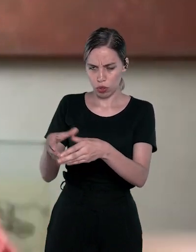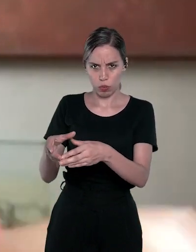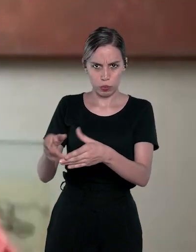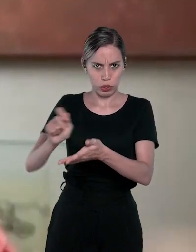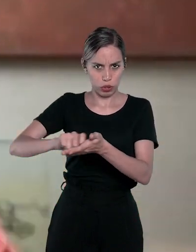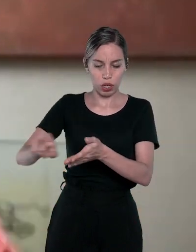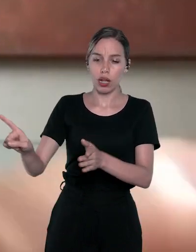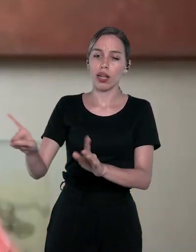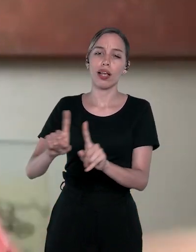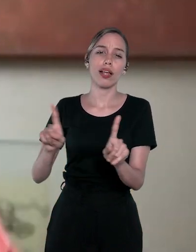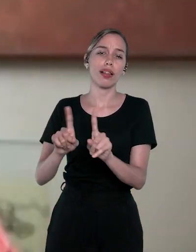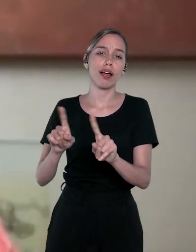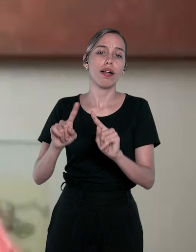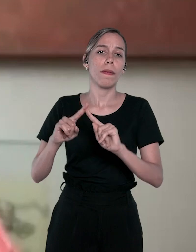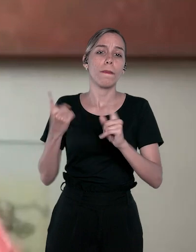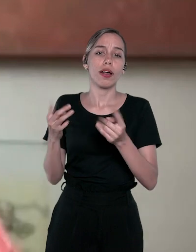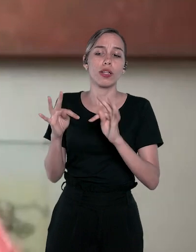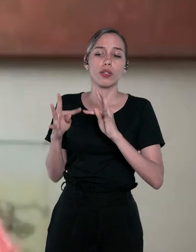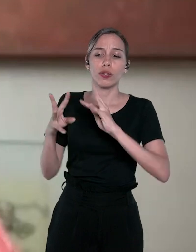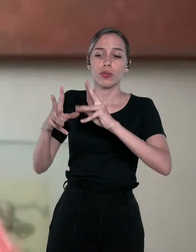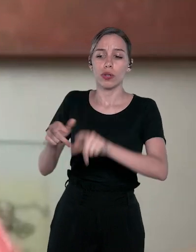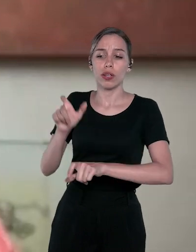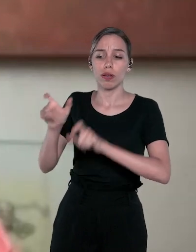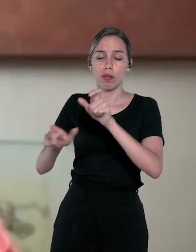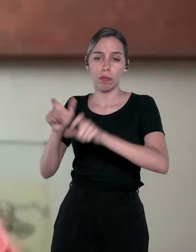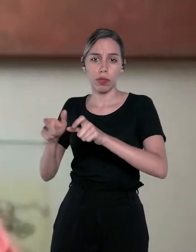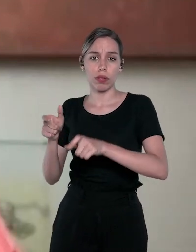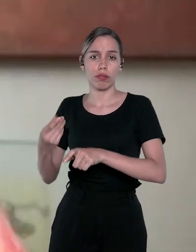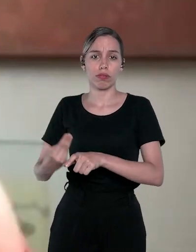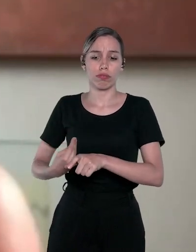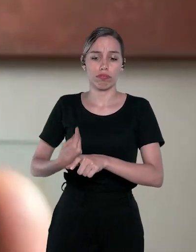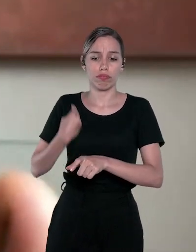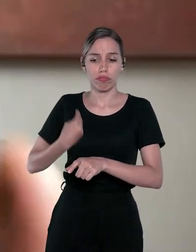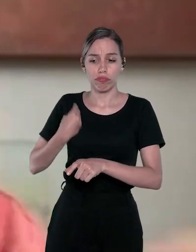admitia, todas as gerações literárias de Minas foram muito